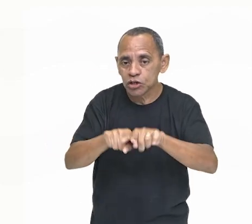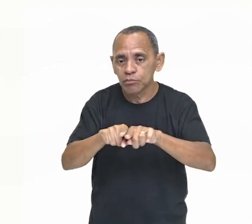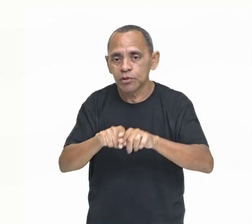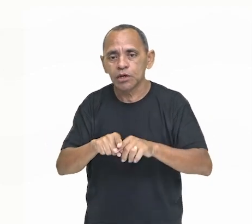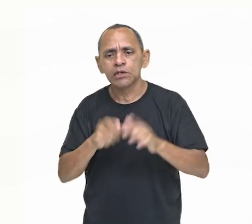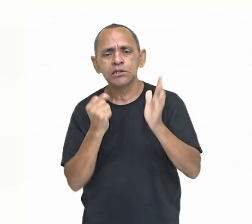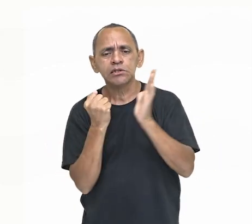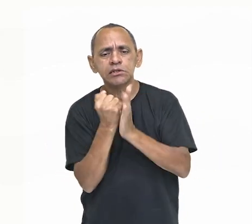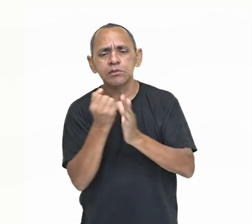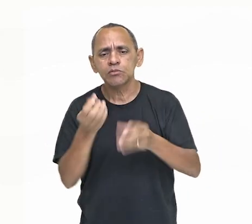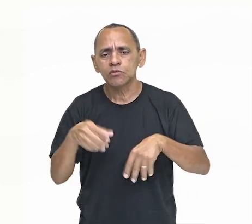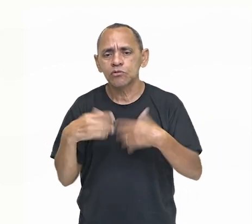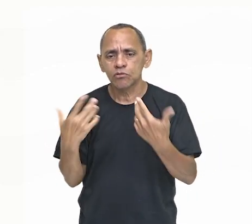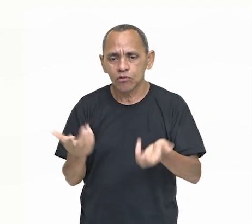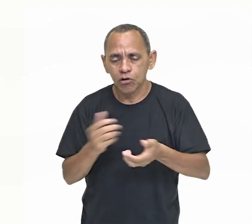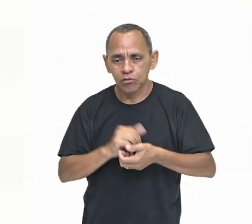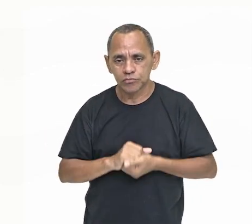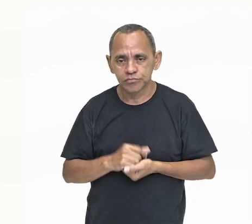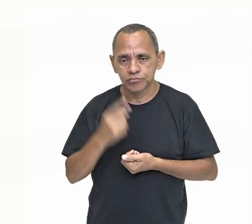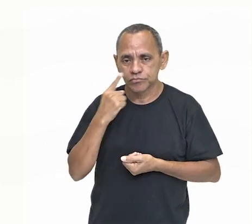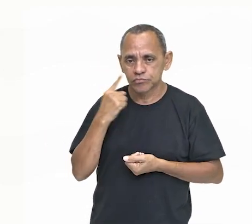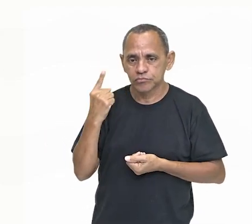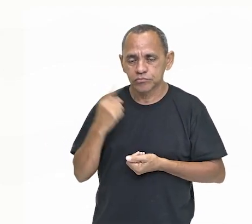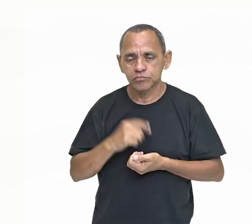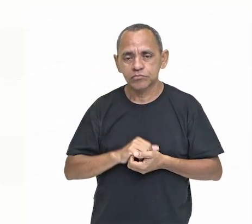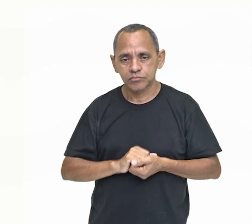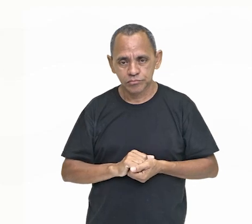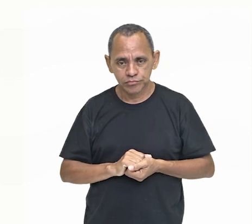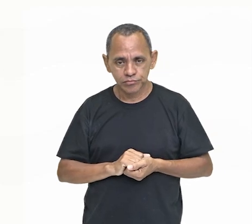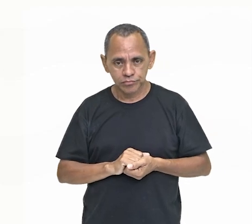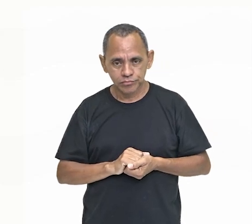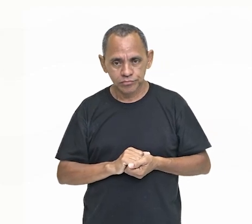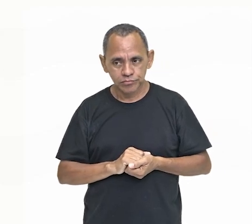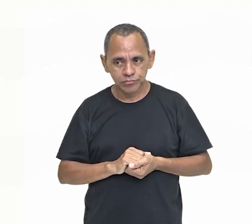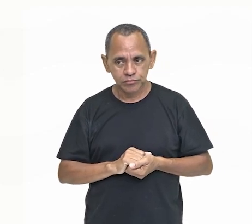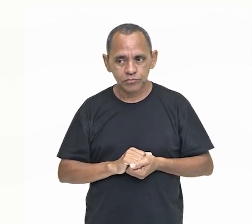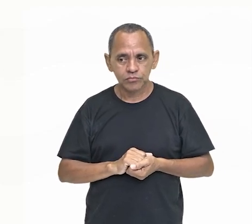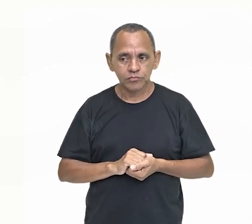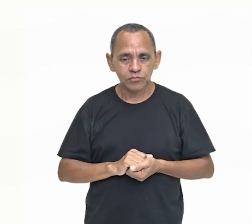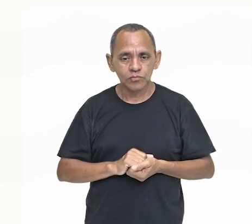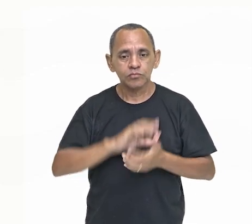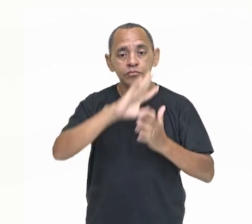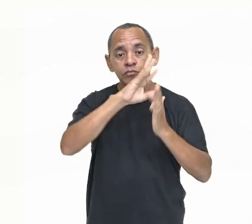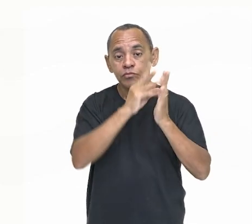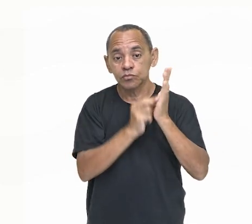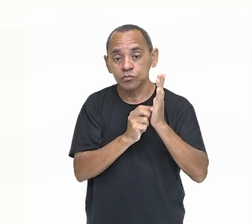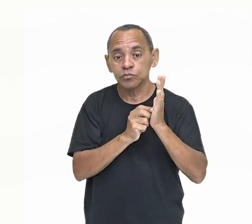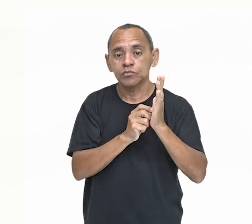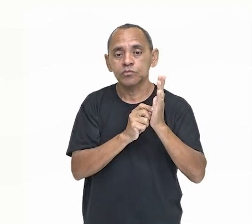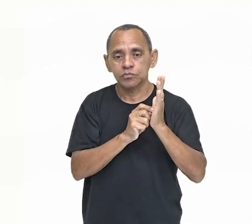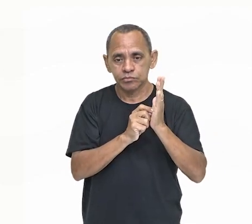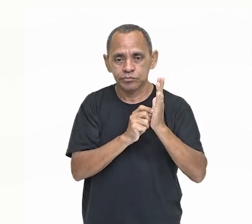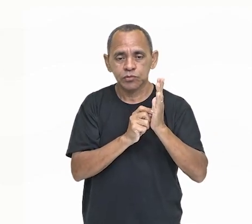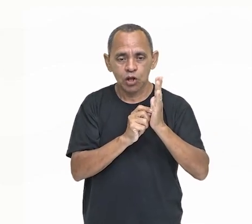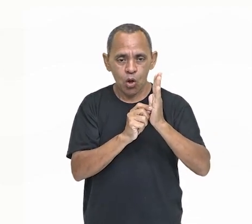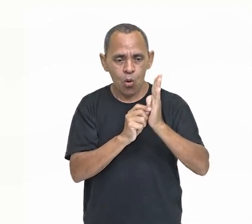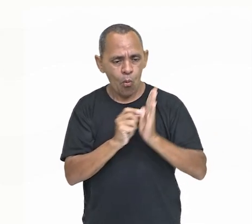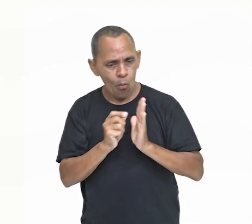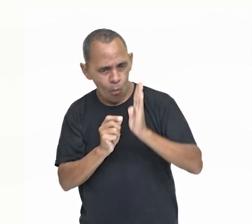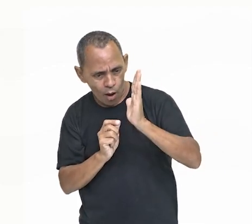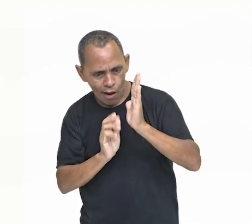símbolo do gerador. O símbolo do gerador sempre será duas